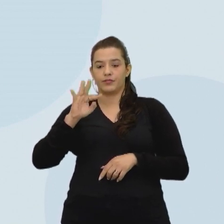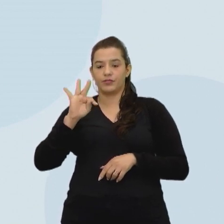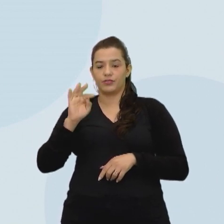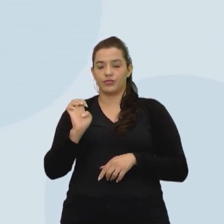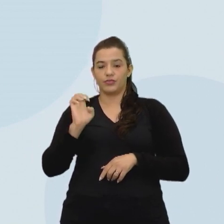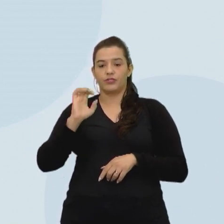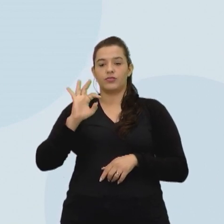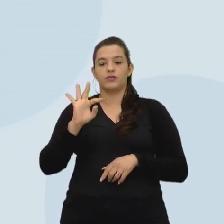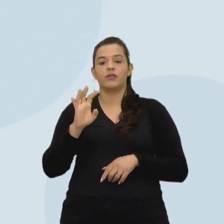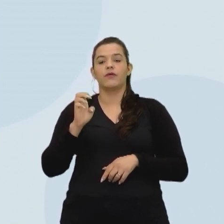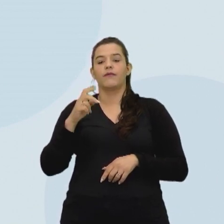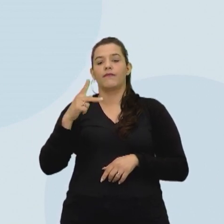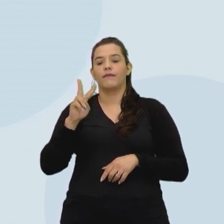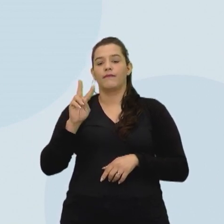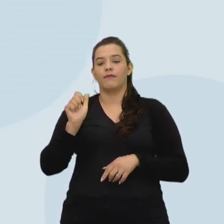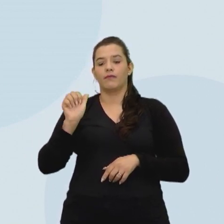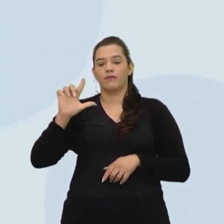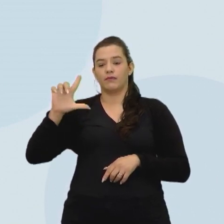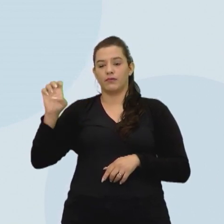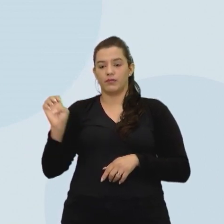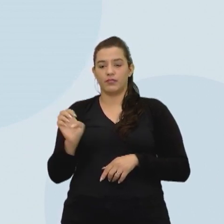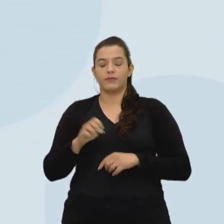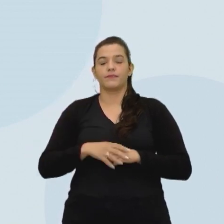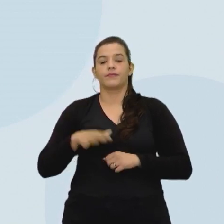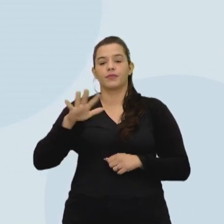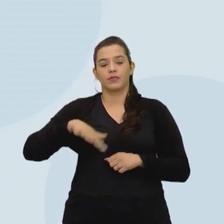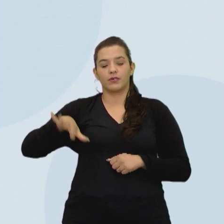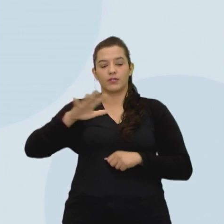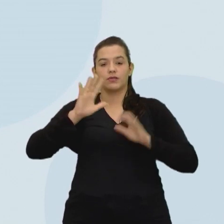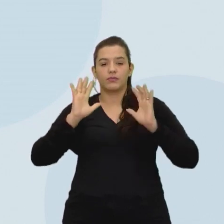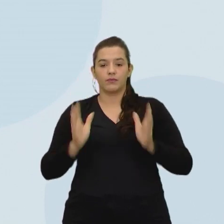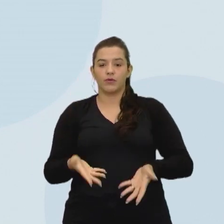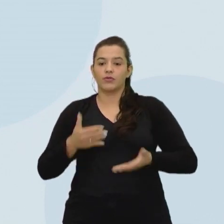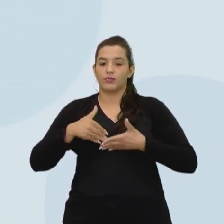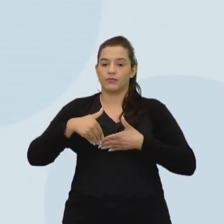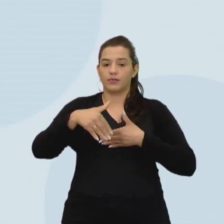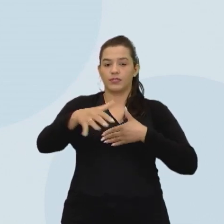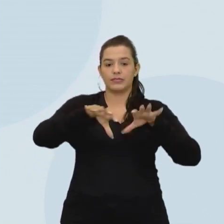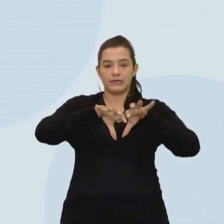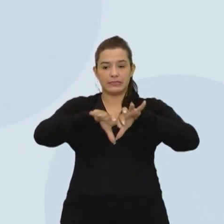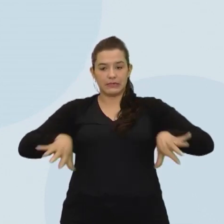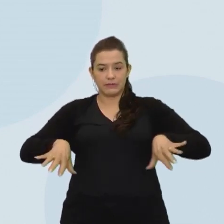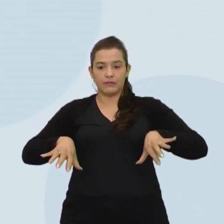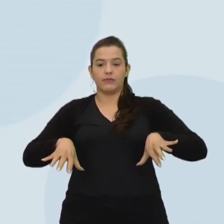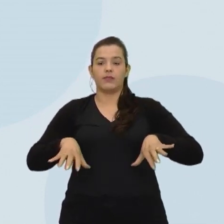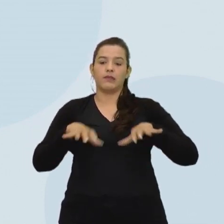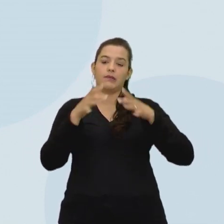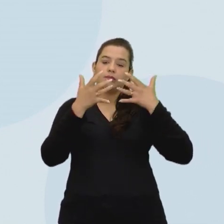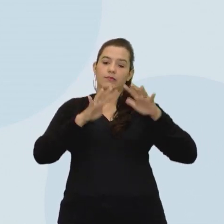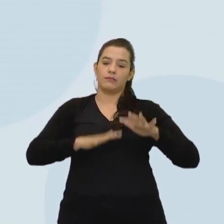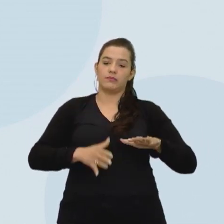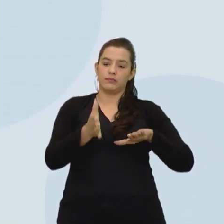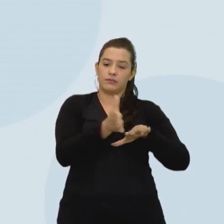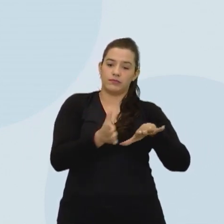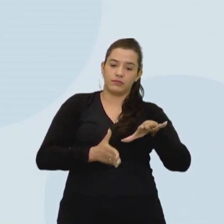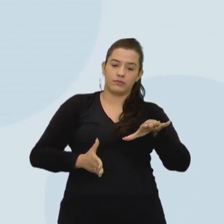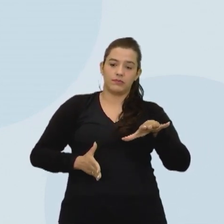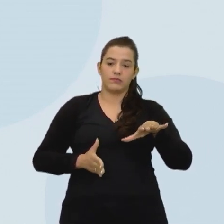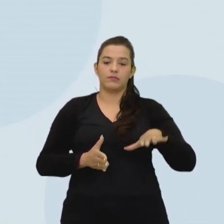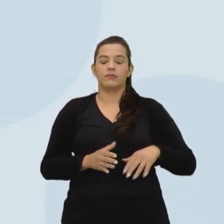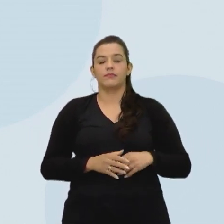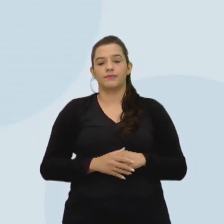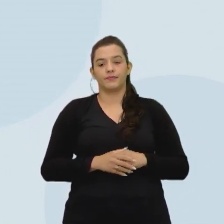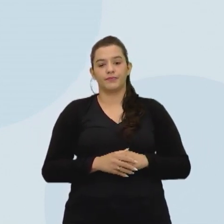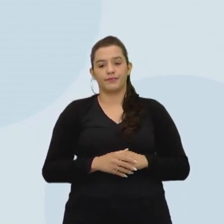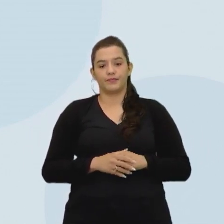né, com o passar do tempo, essa parte aqui pode se separar do continente africano, que essa aqui é a parte que é chamada aqui do